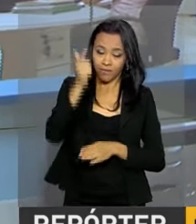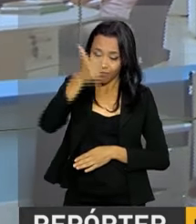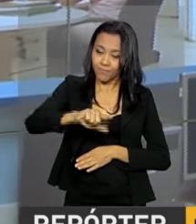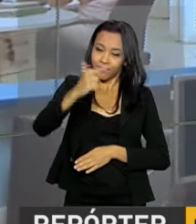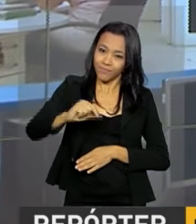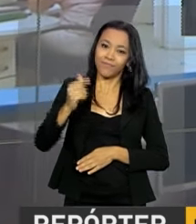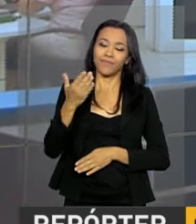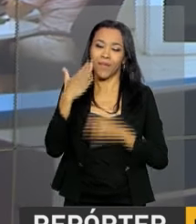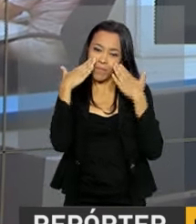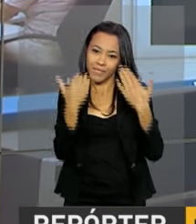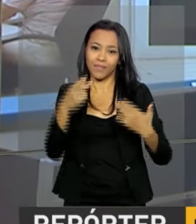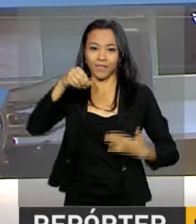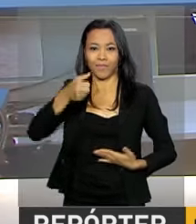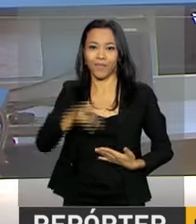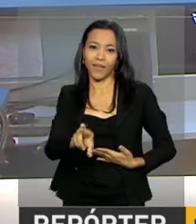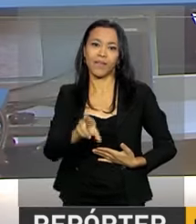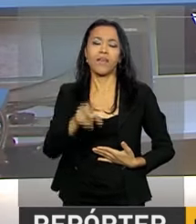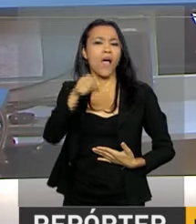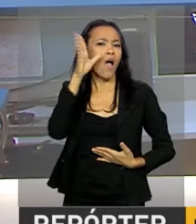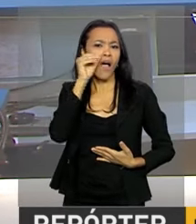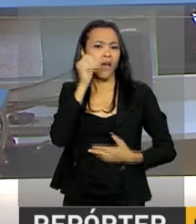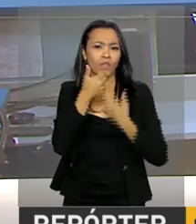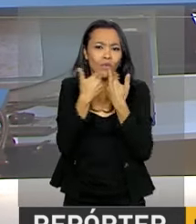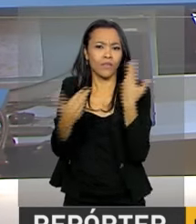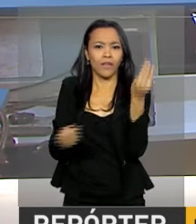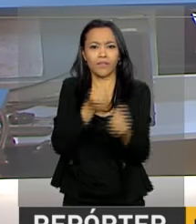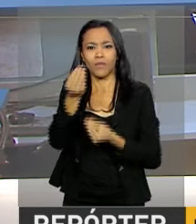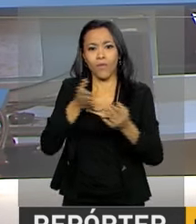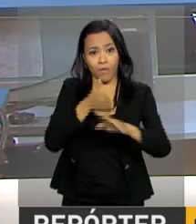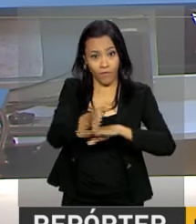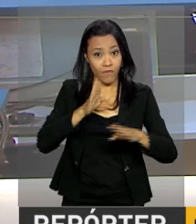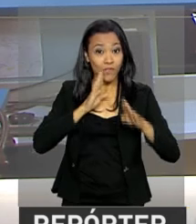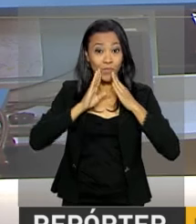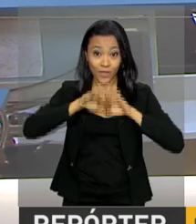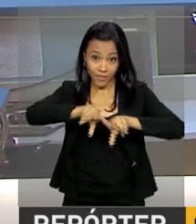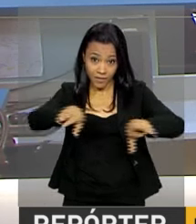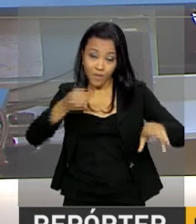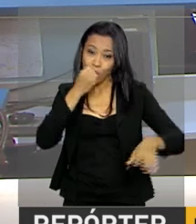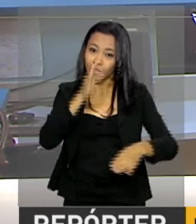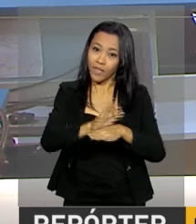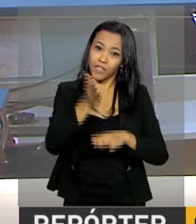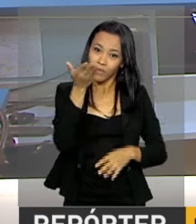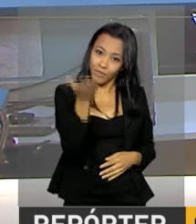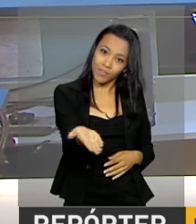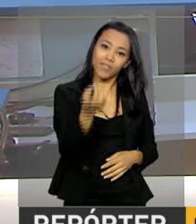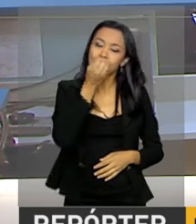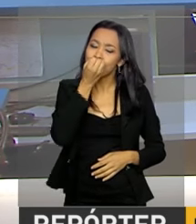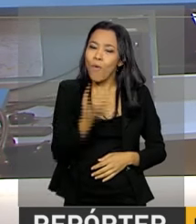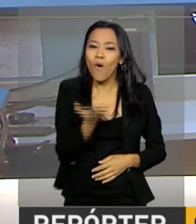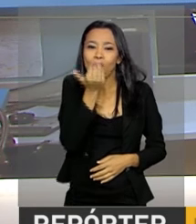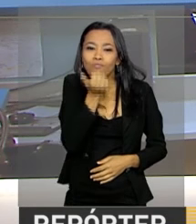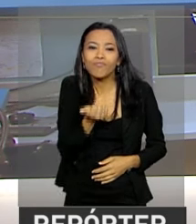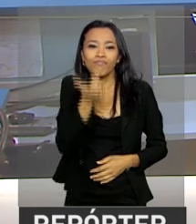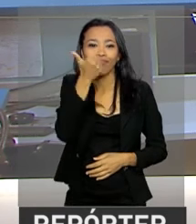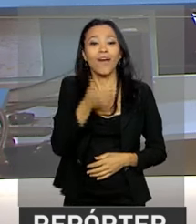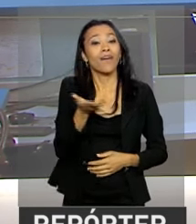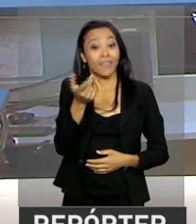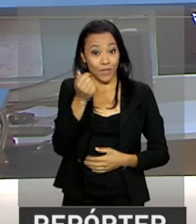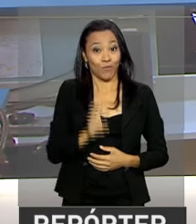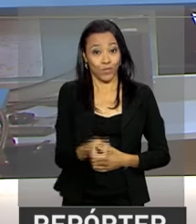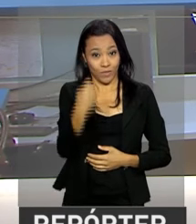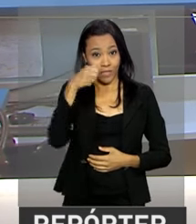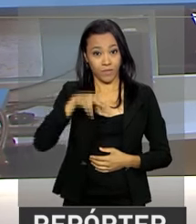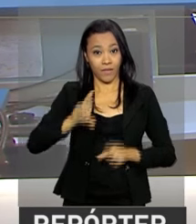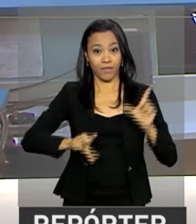do repórter nbr acompanhe também as novidades em nossas redes sociais uma boa tarde pra você um bom moço e continue com a gente